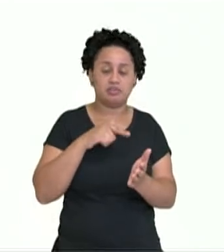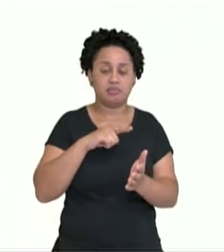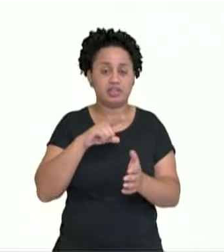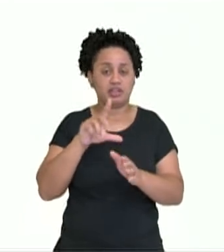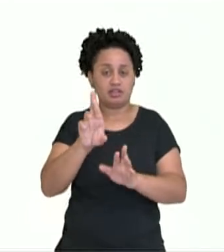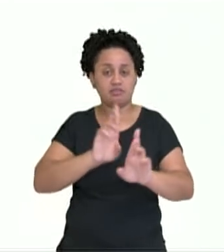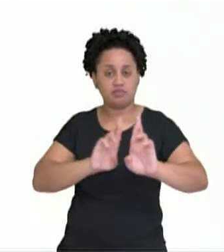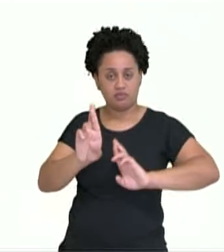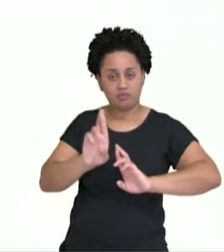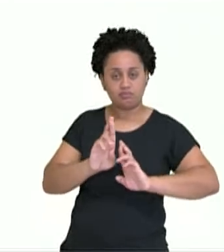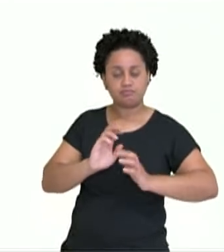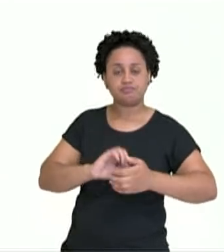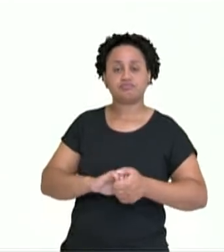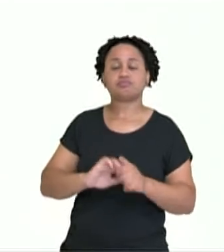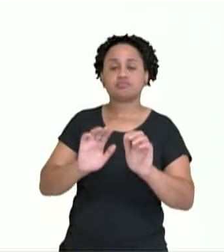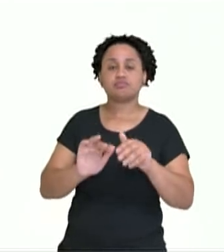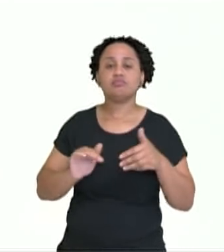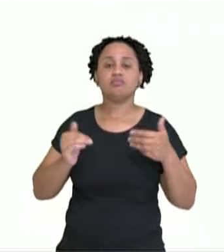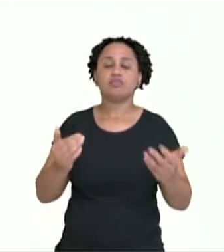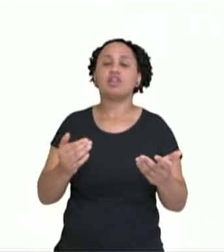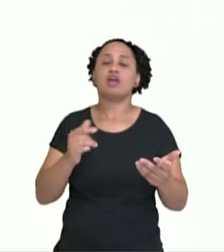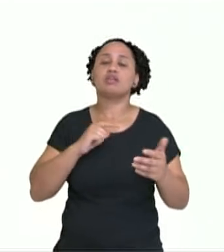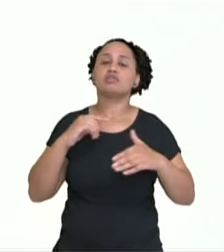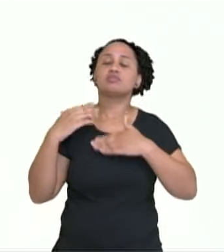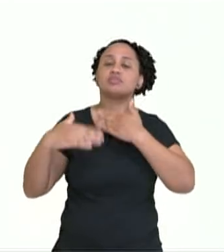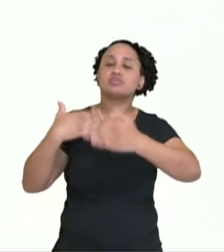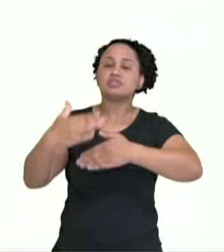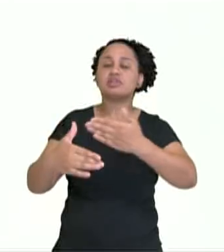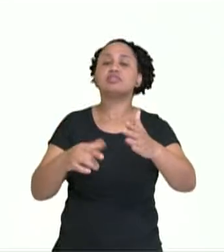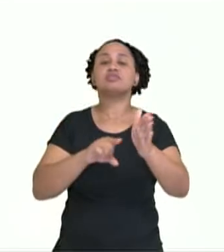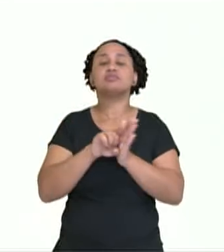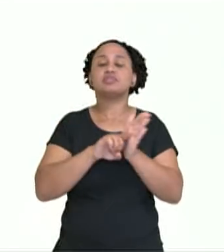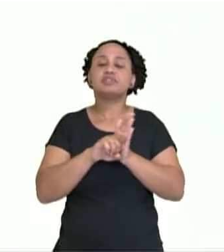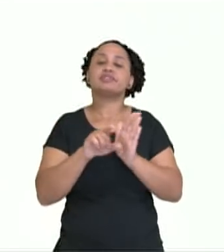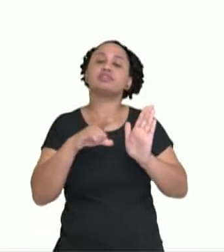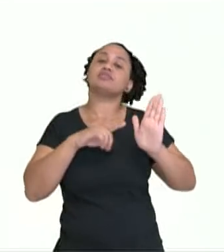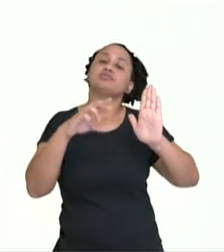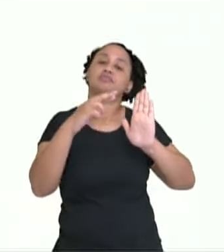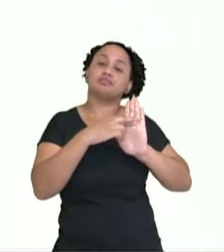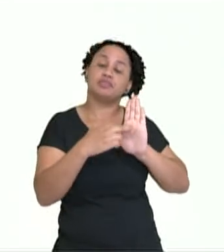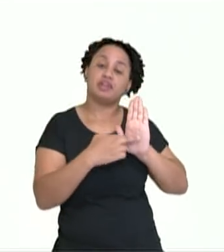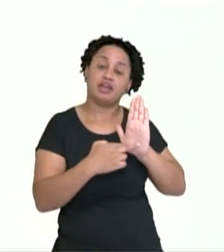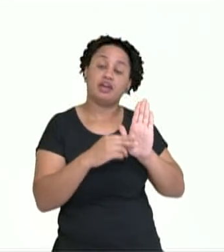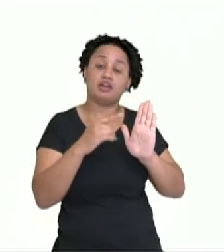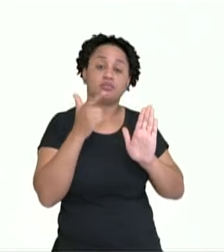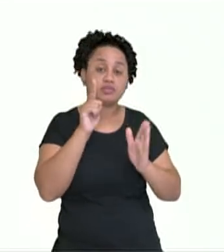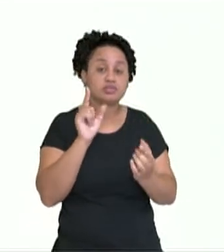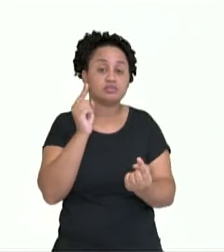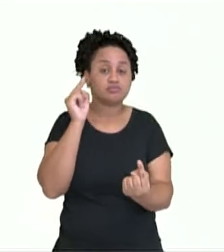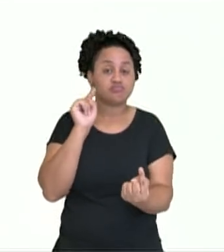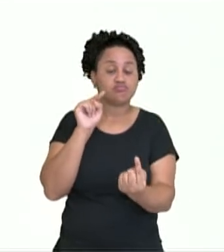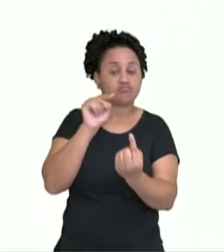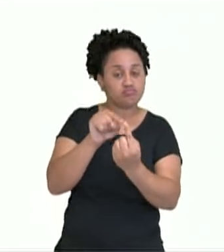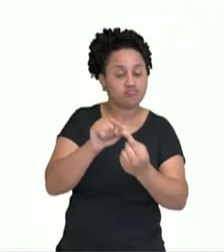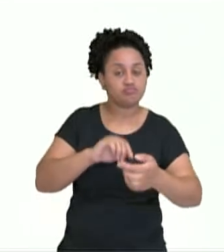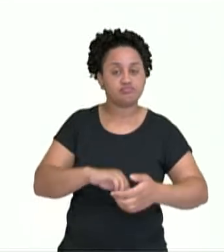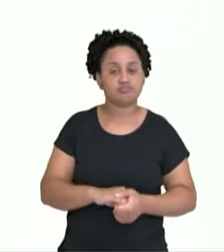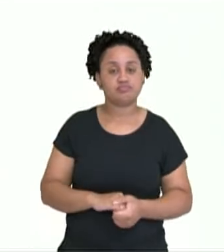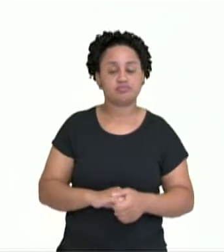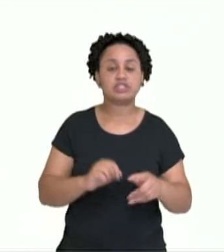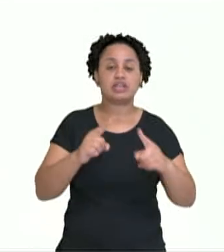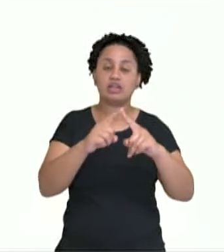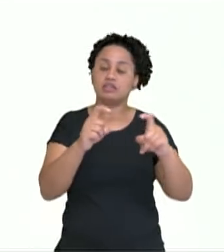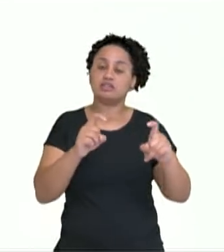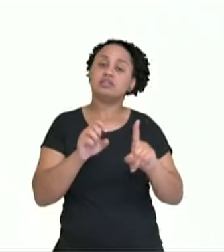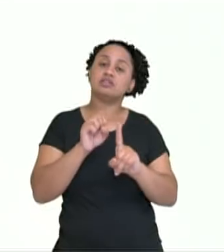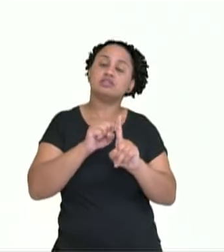conclusões. É, portanto, um processo de pesquisa que possui regras para chegar a um objetivo. As ciências